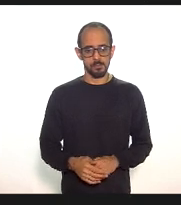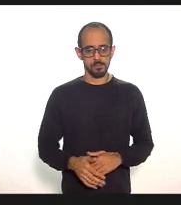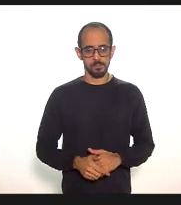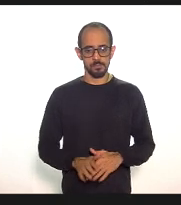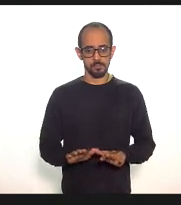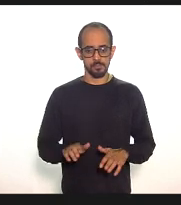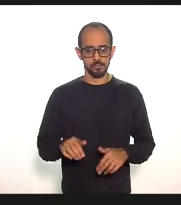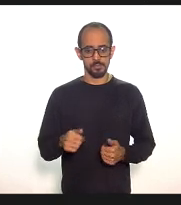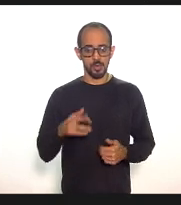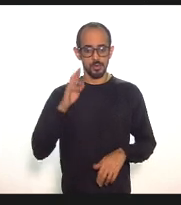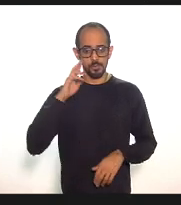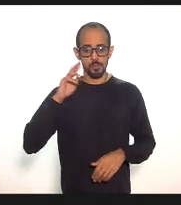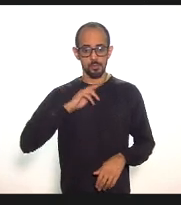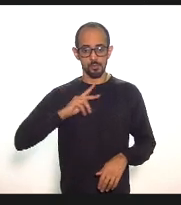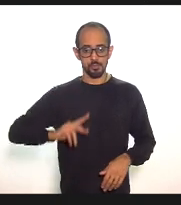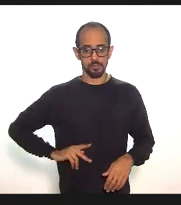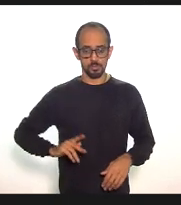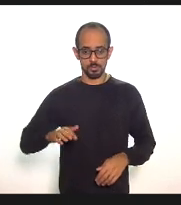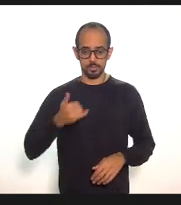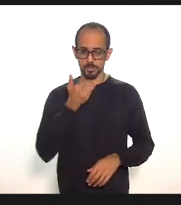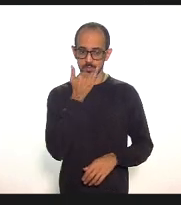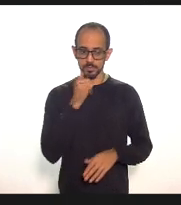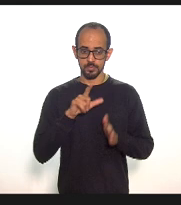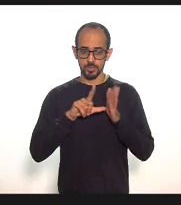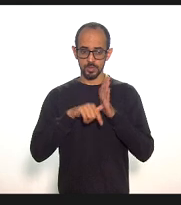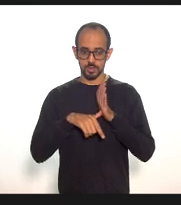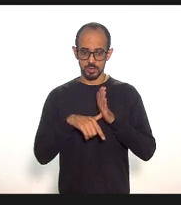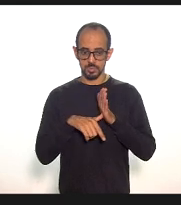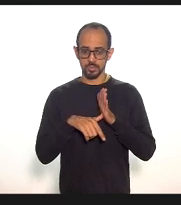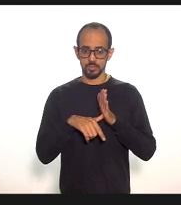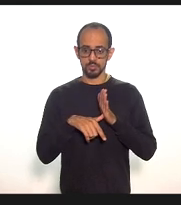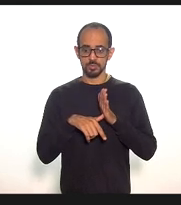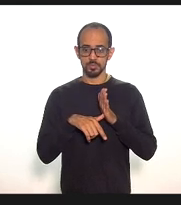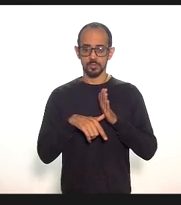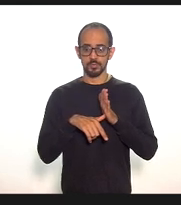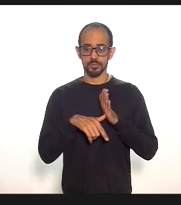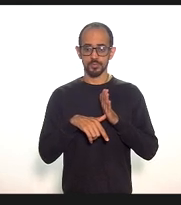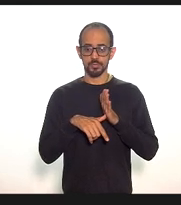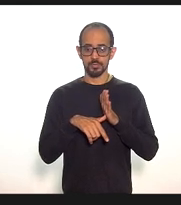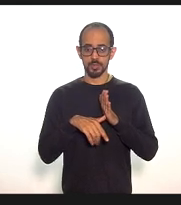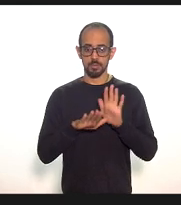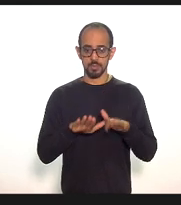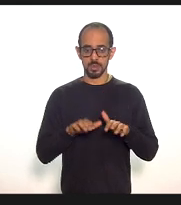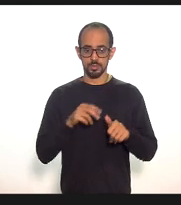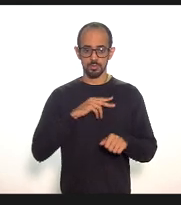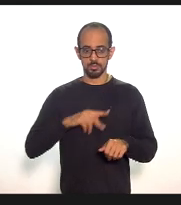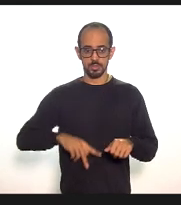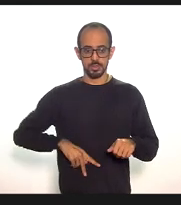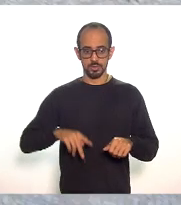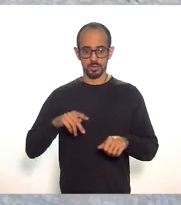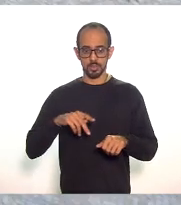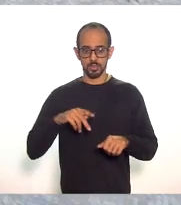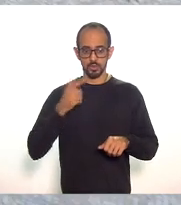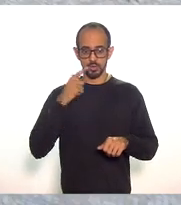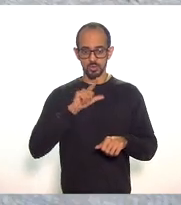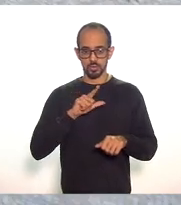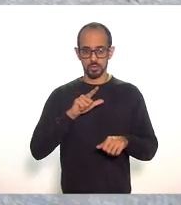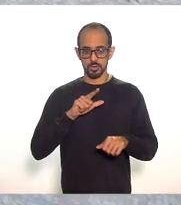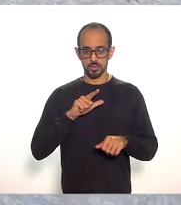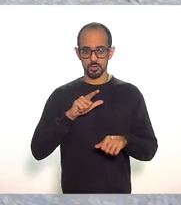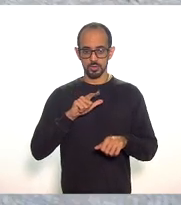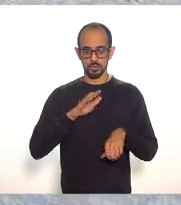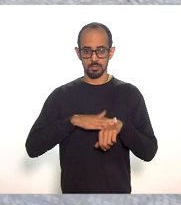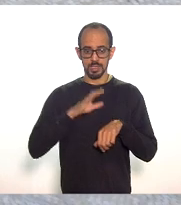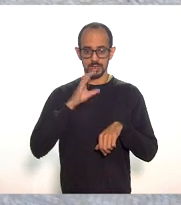Senhor presidente, desculpe o atraso, mas o presidente pôde vir numa via mais rápida. Nós tivemos que